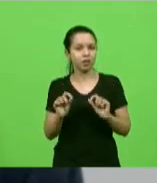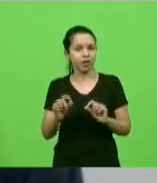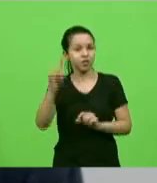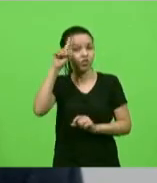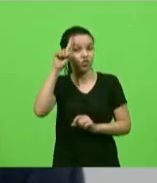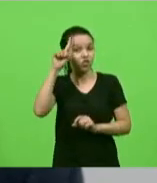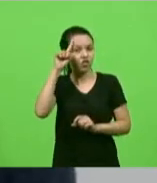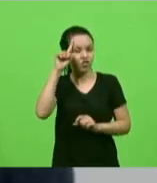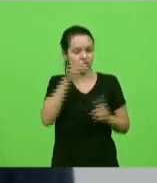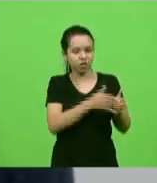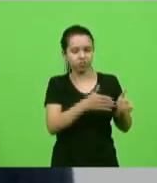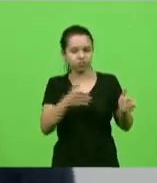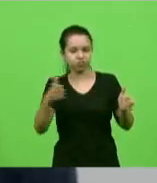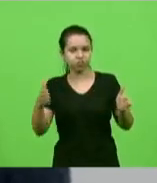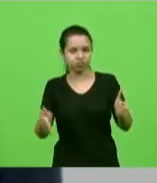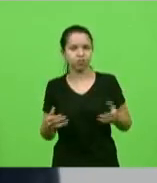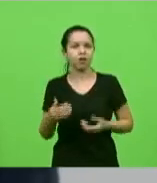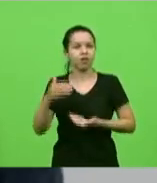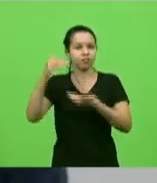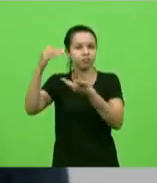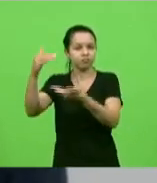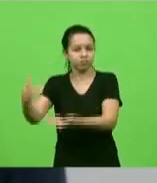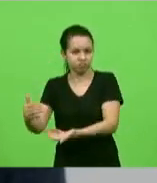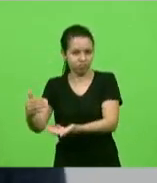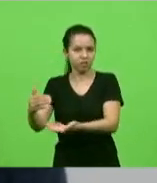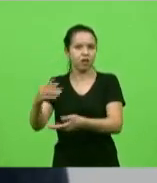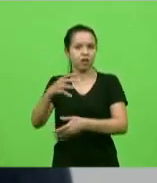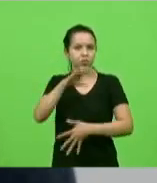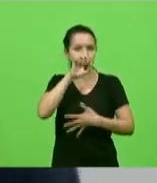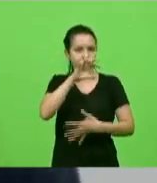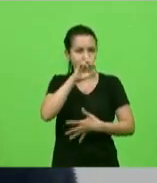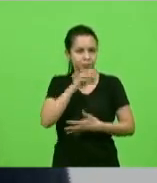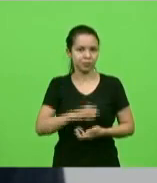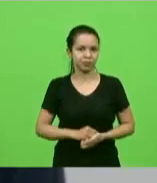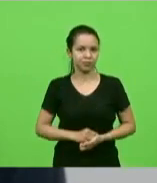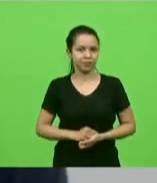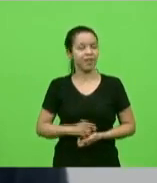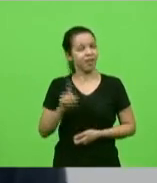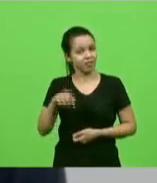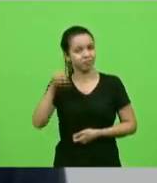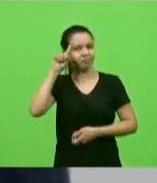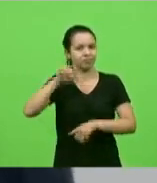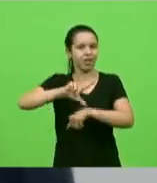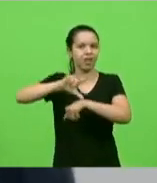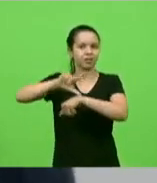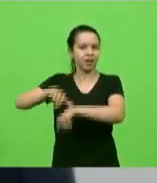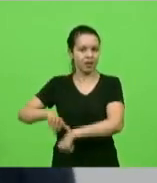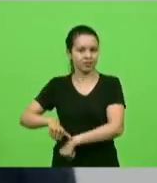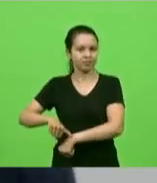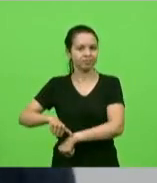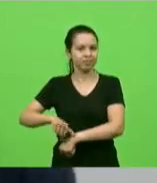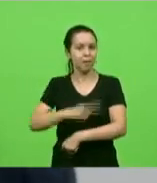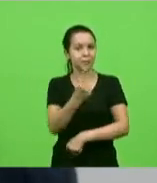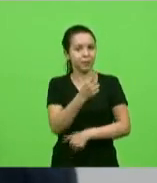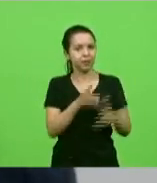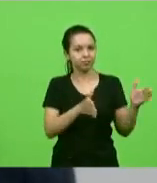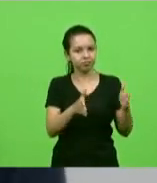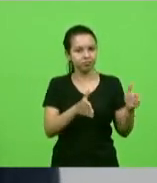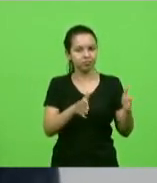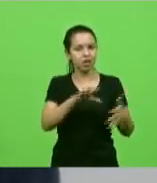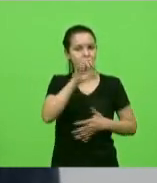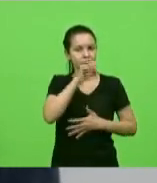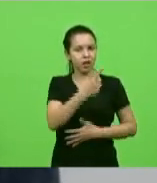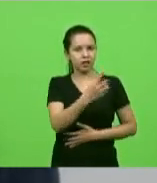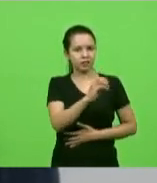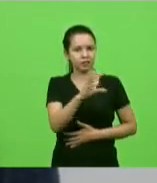referidos respiradores, justamente as datas aprazadas para a chegada, na primeira etapa, de 100